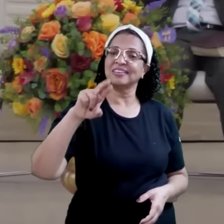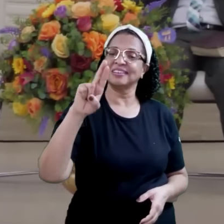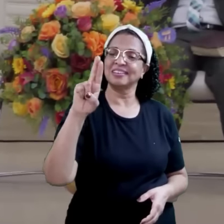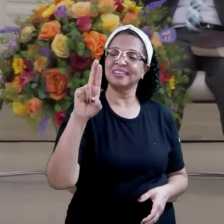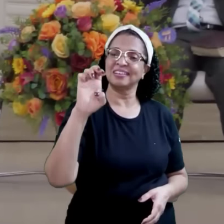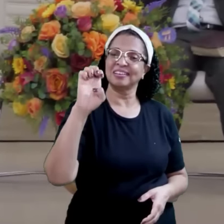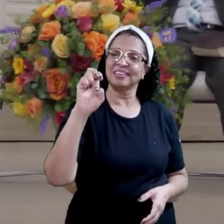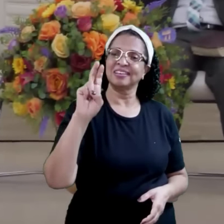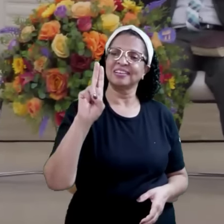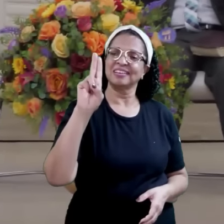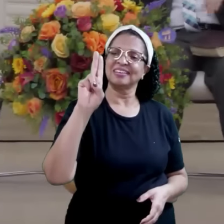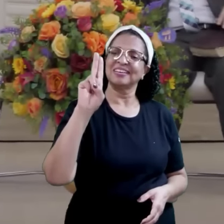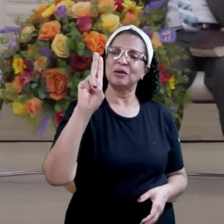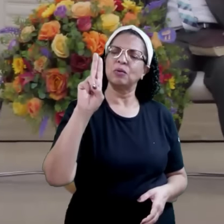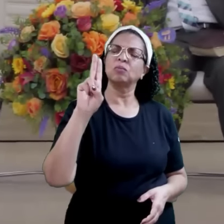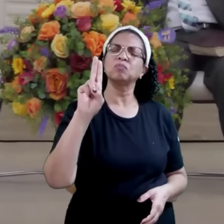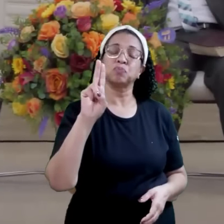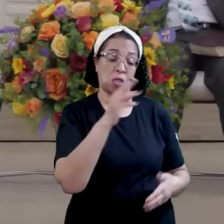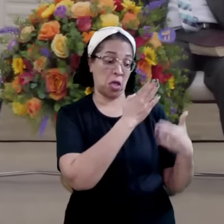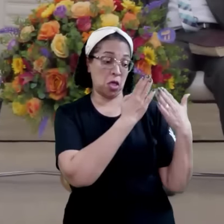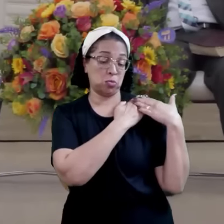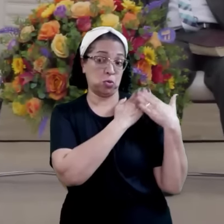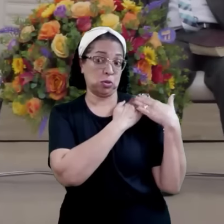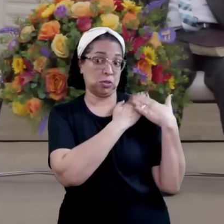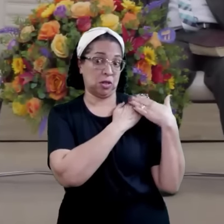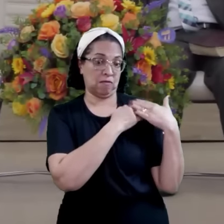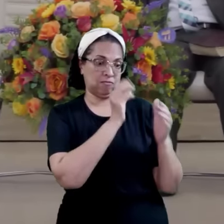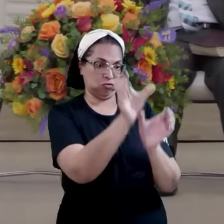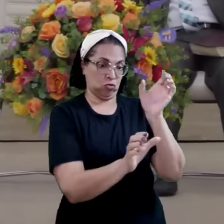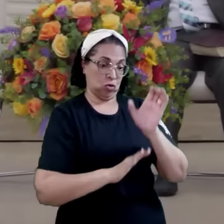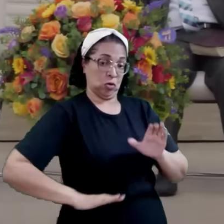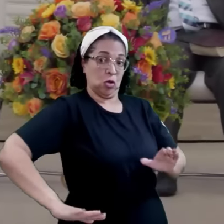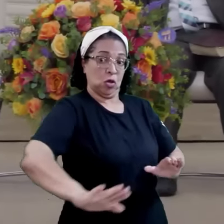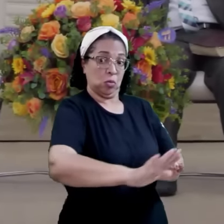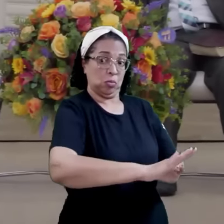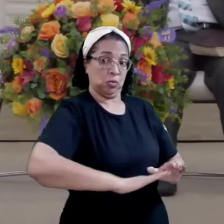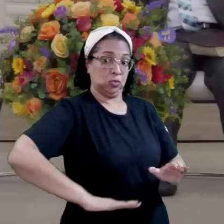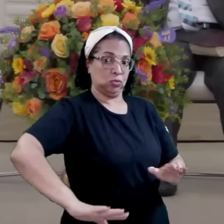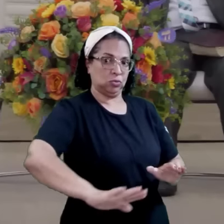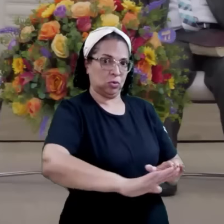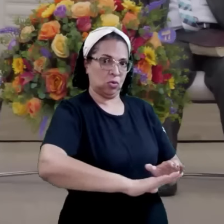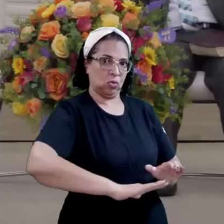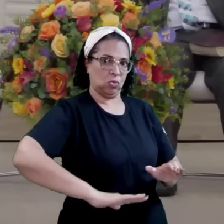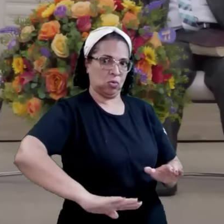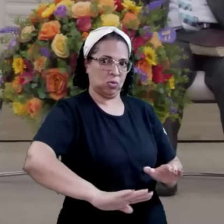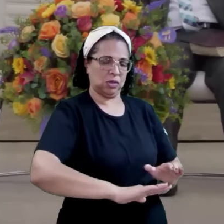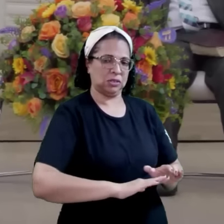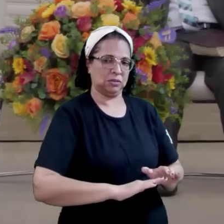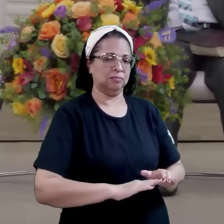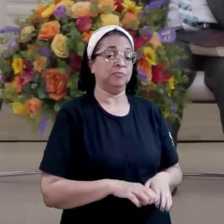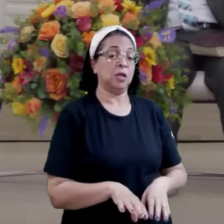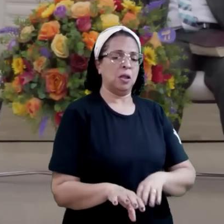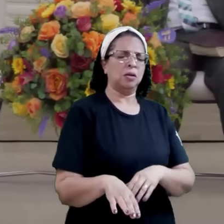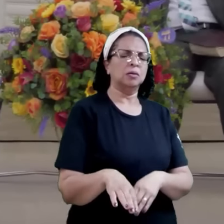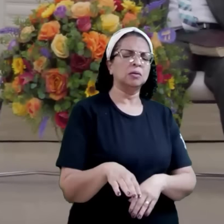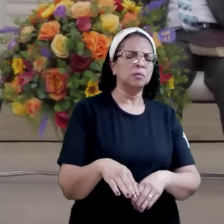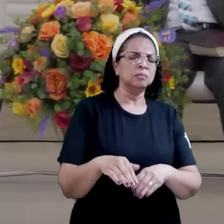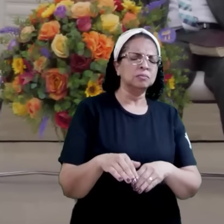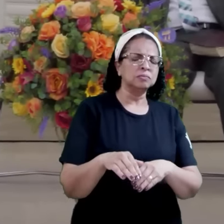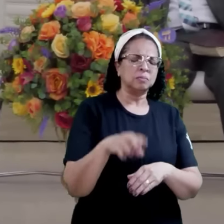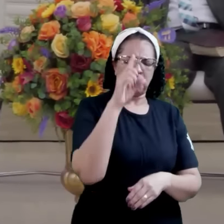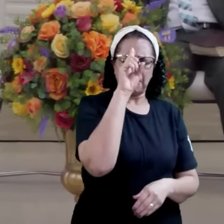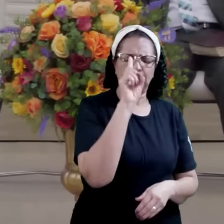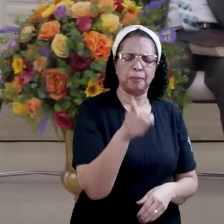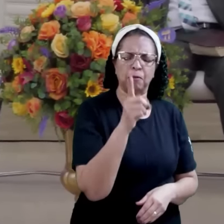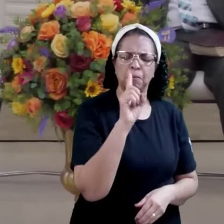publicanos rico procurava ver quem era Jesus e não podia por causa da multidão alguns obstáculos esse homem encontra